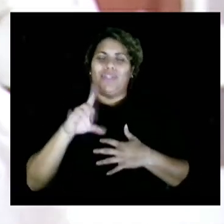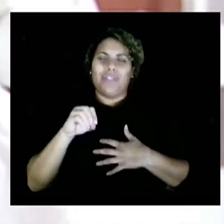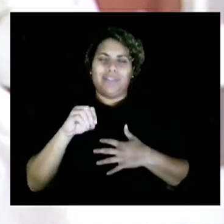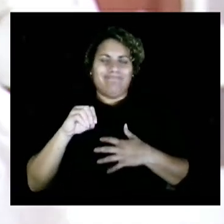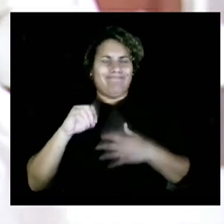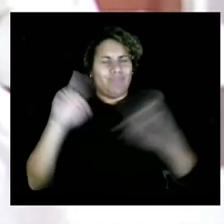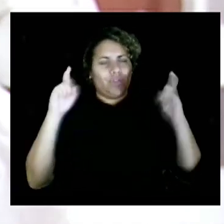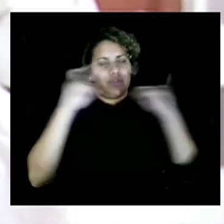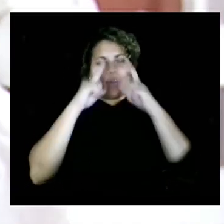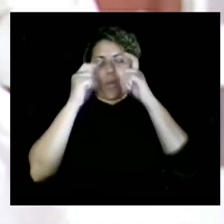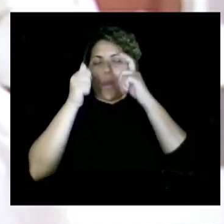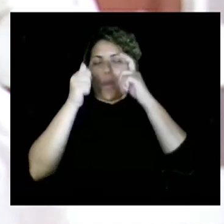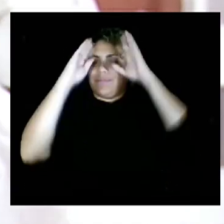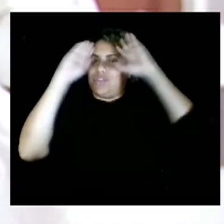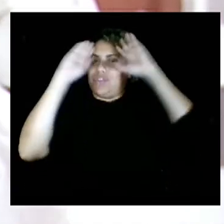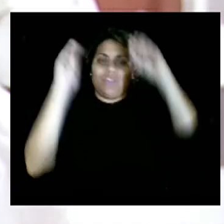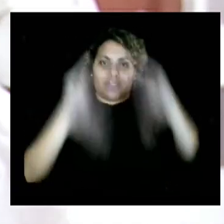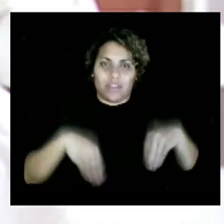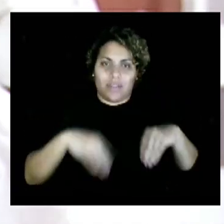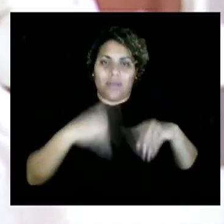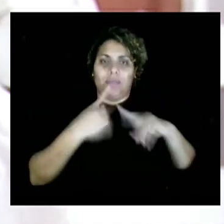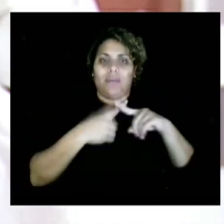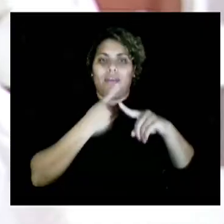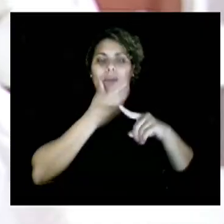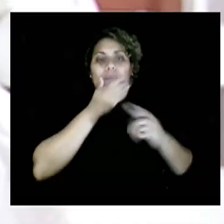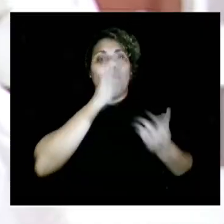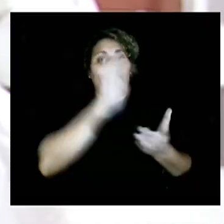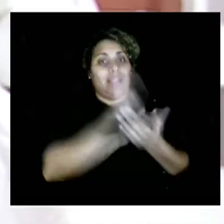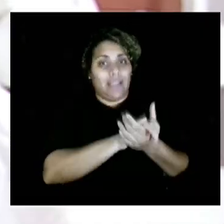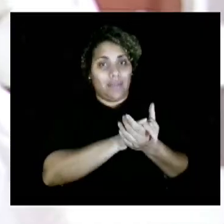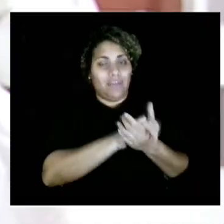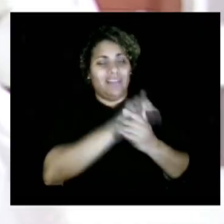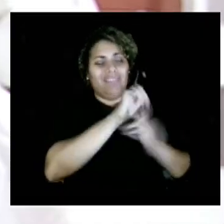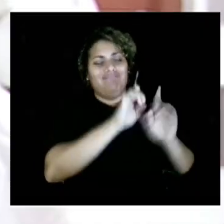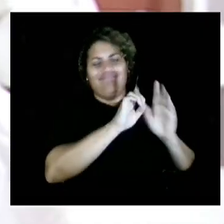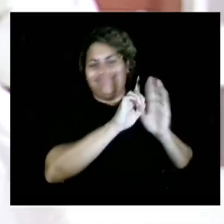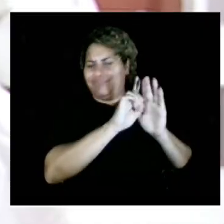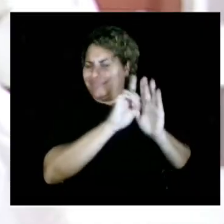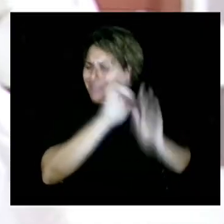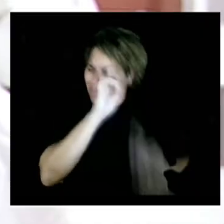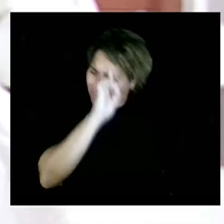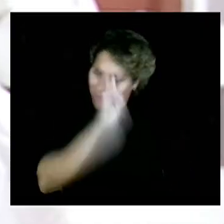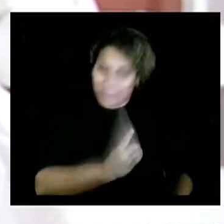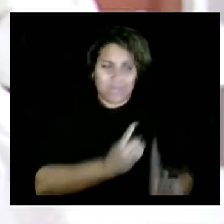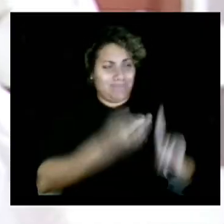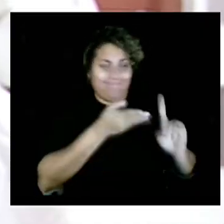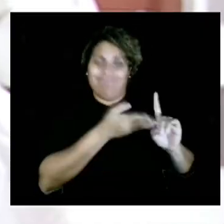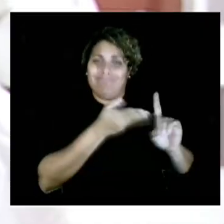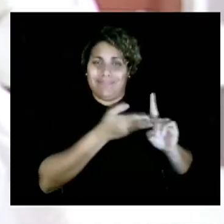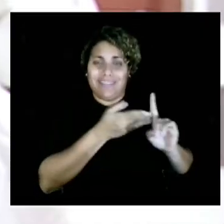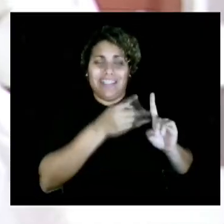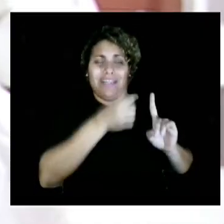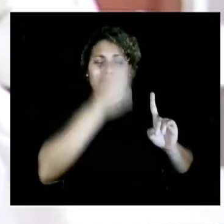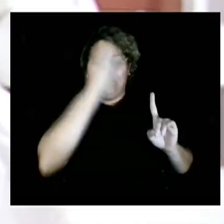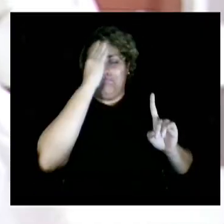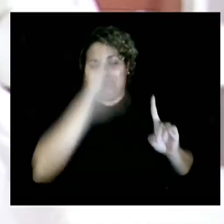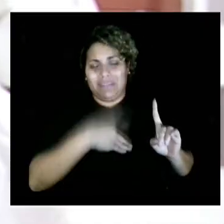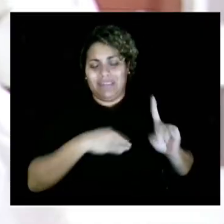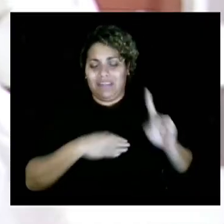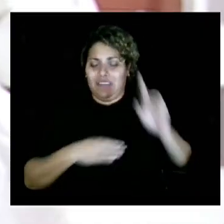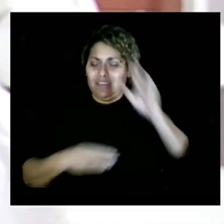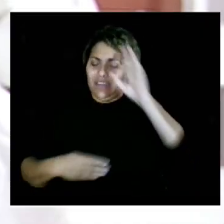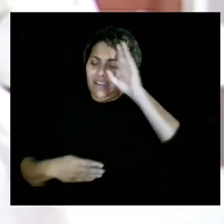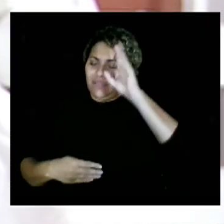meu marido entrou, na época, meu marido entrou em depressão e a gente pensou em desistir. Só